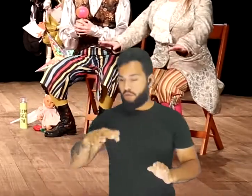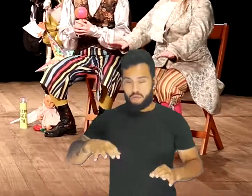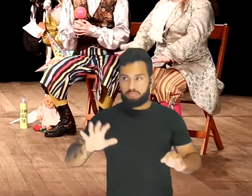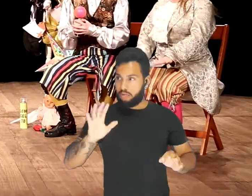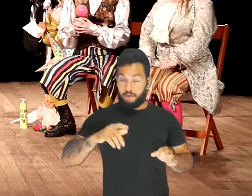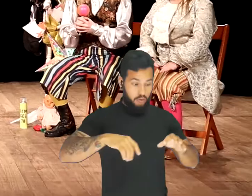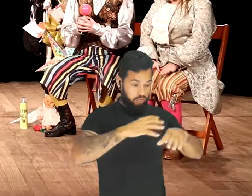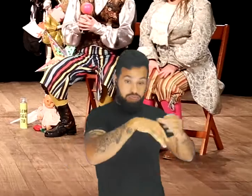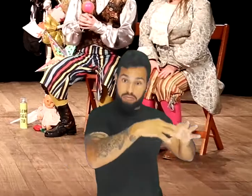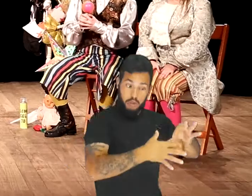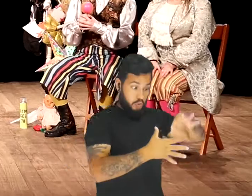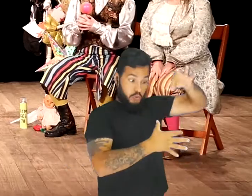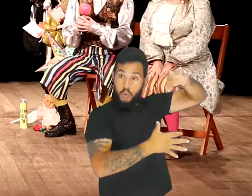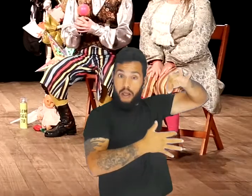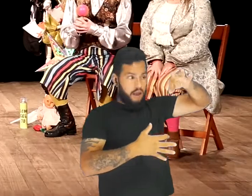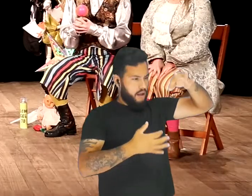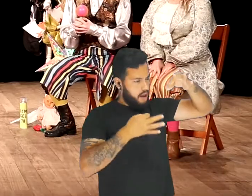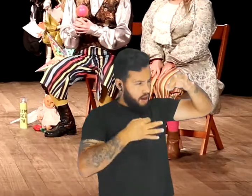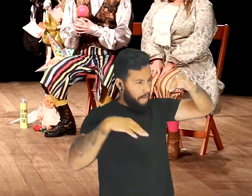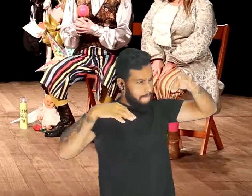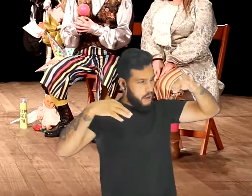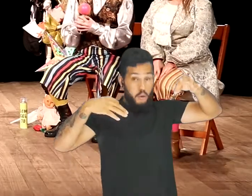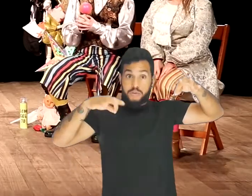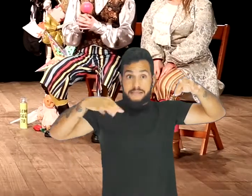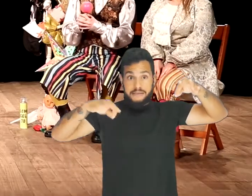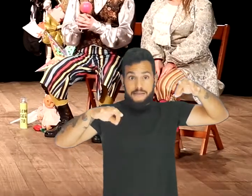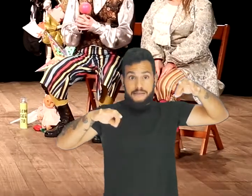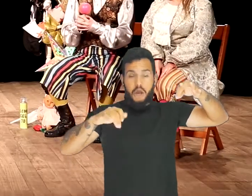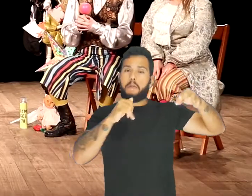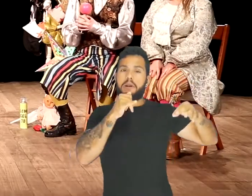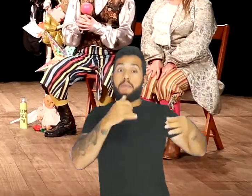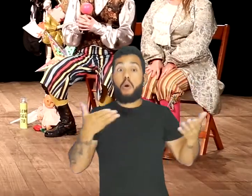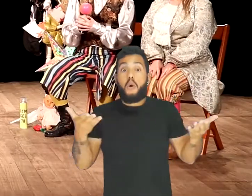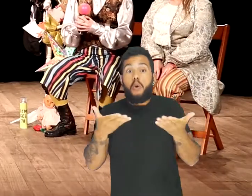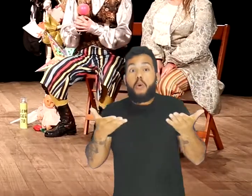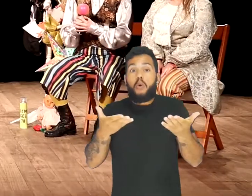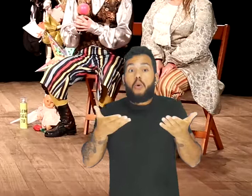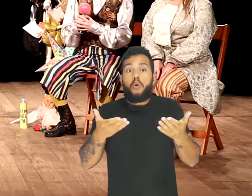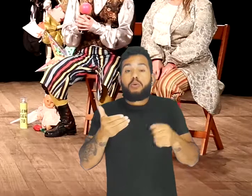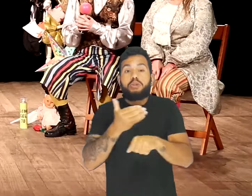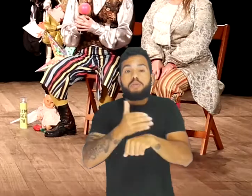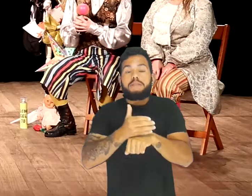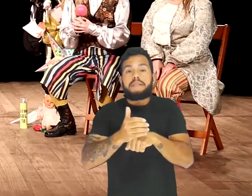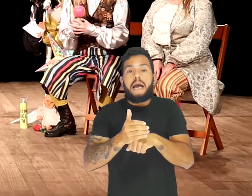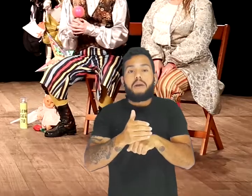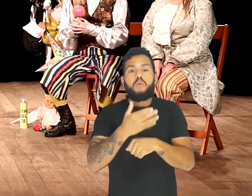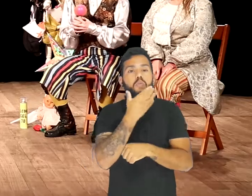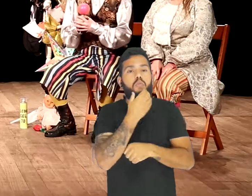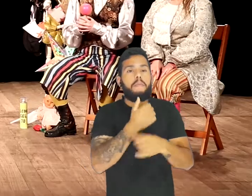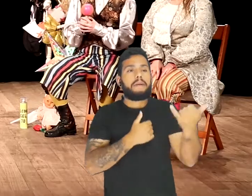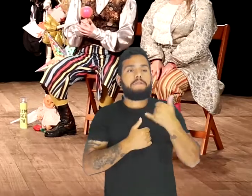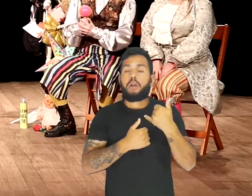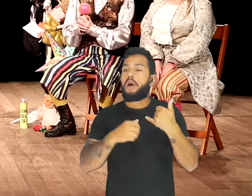vou tirar o papelzinho aqui, que é meio no improviso. Vou dizer um exemplo, vou dizer. Hoje no ensaio, o moço ali, o Fernando, falou: